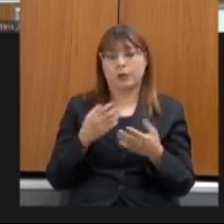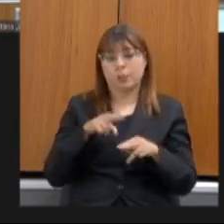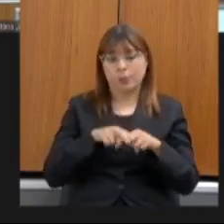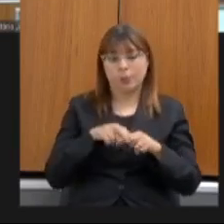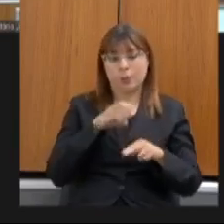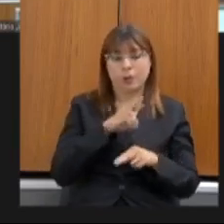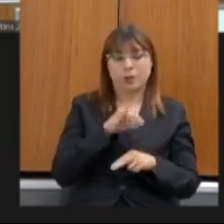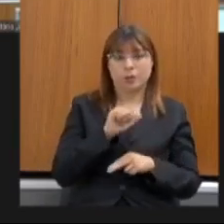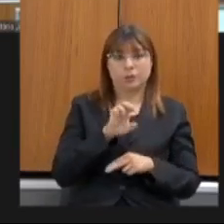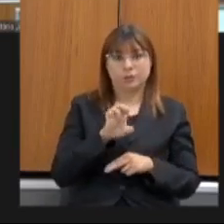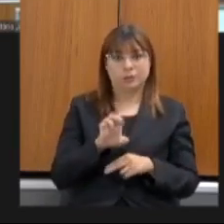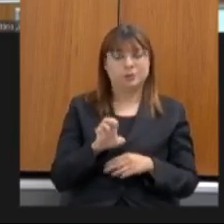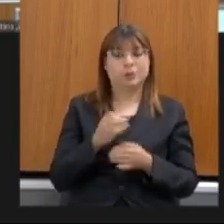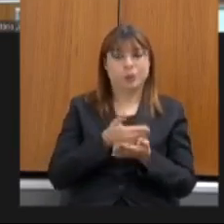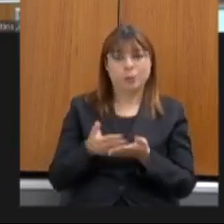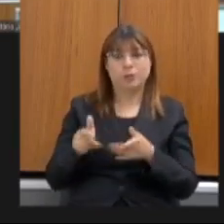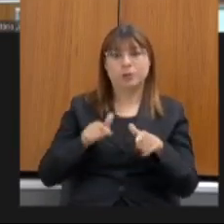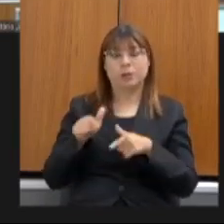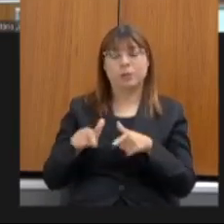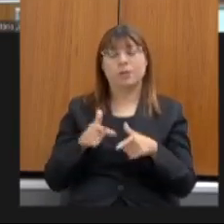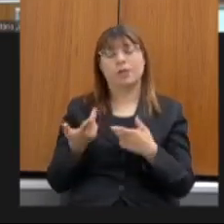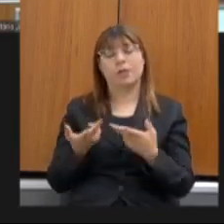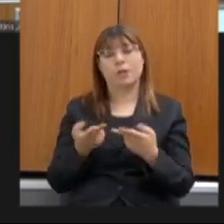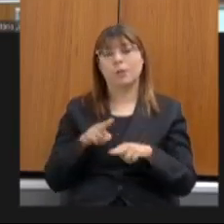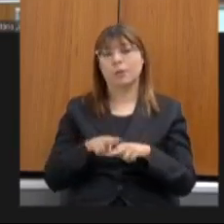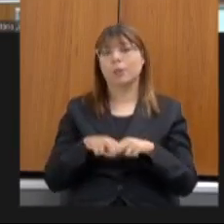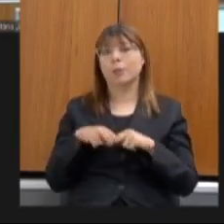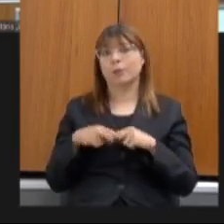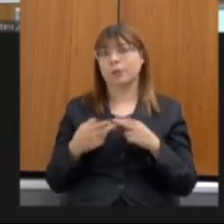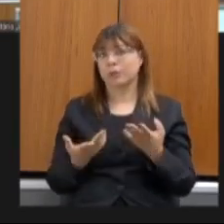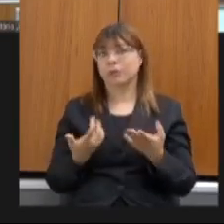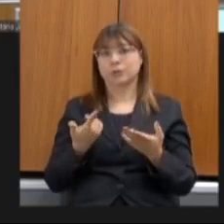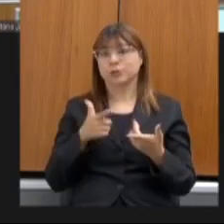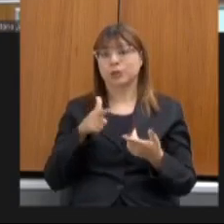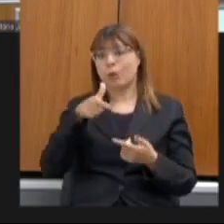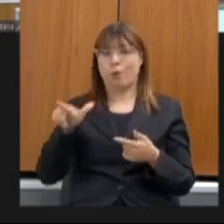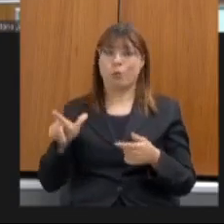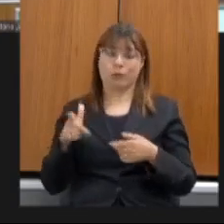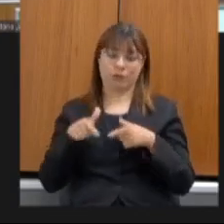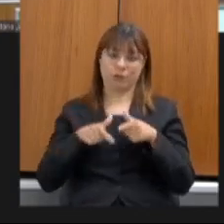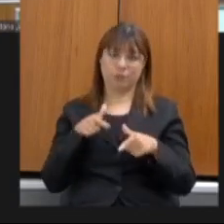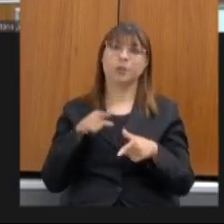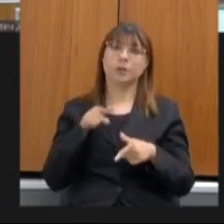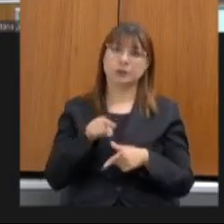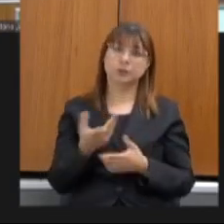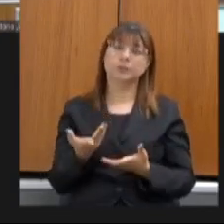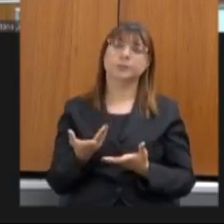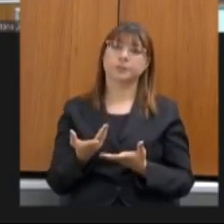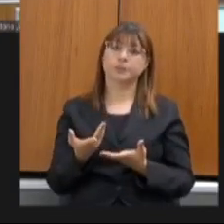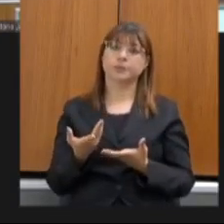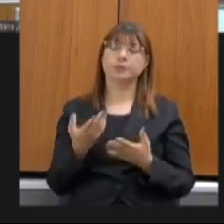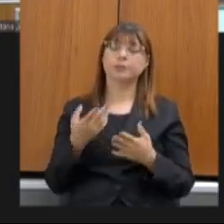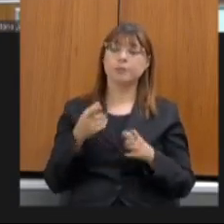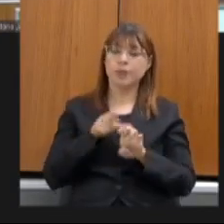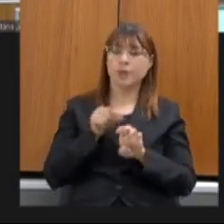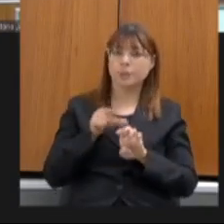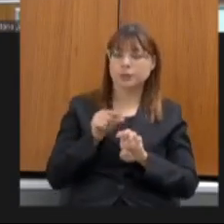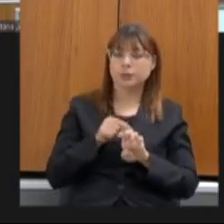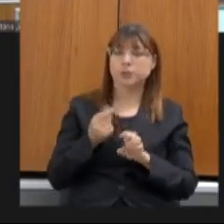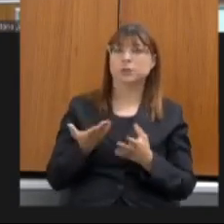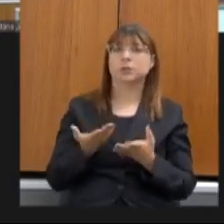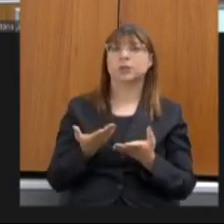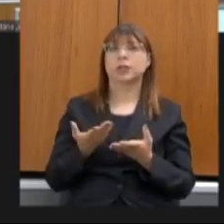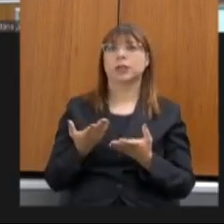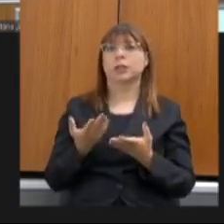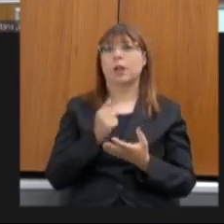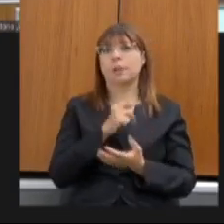a redução dos custos de GNV ouro atenderam grandes industriais e pequenos empreendedores do ramo